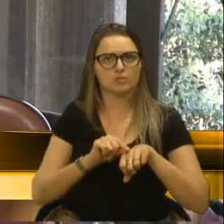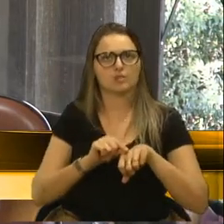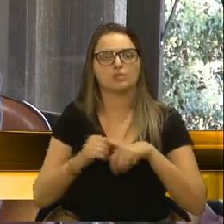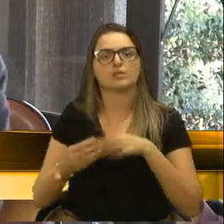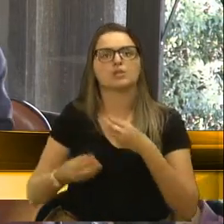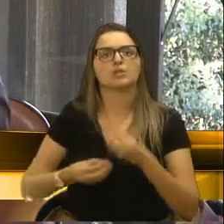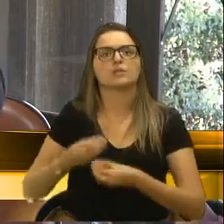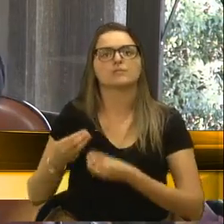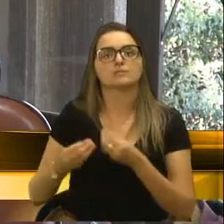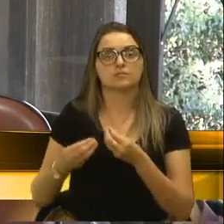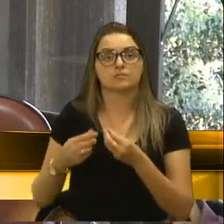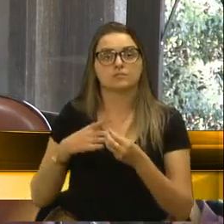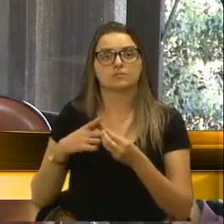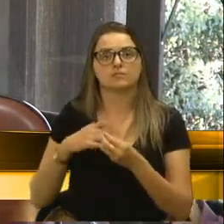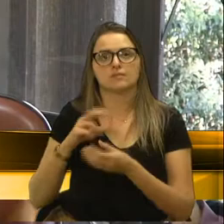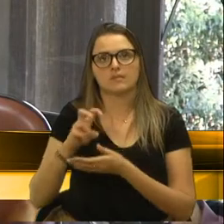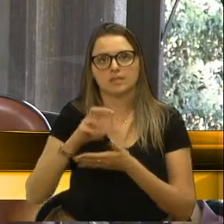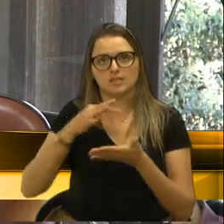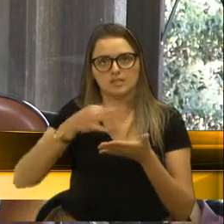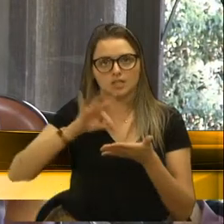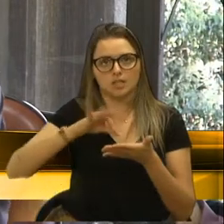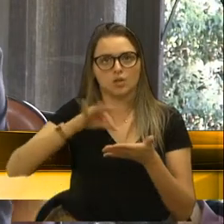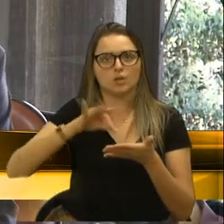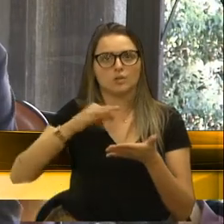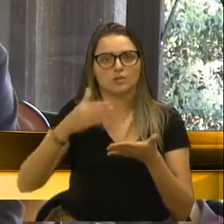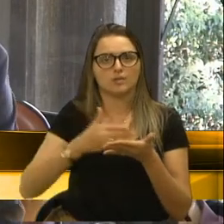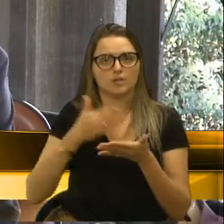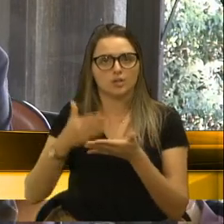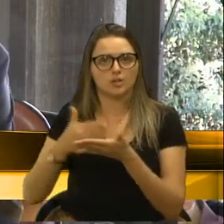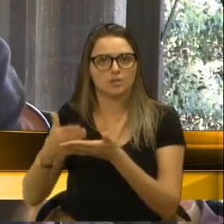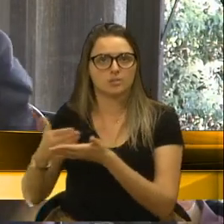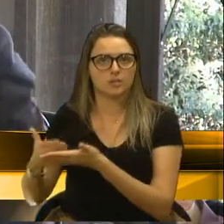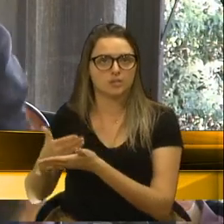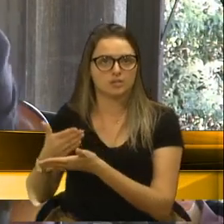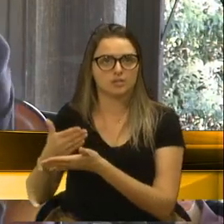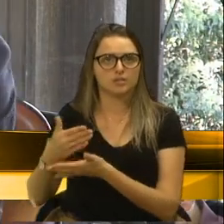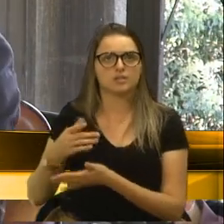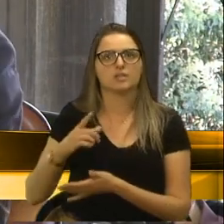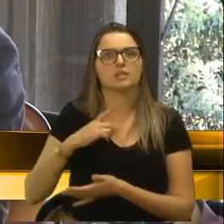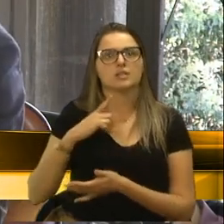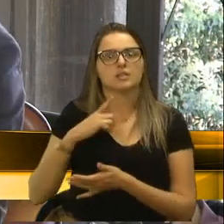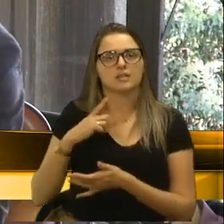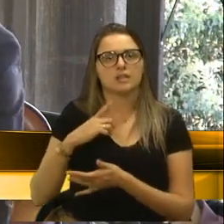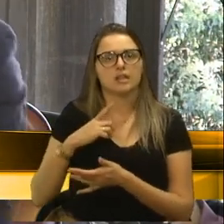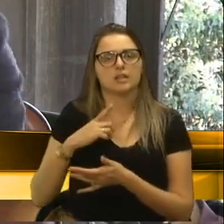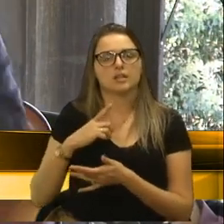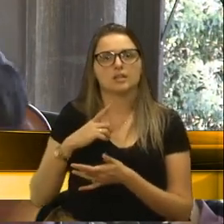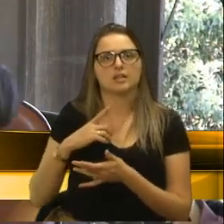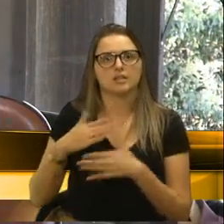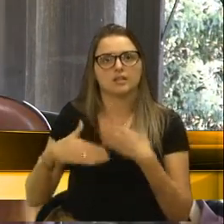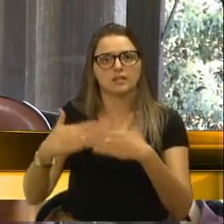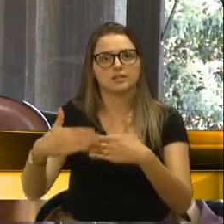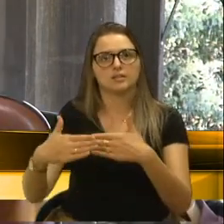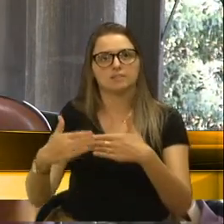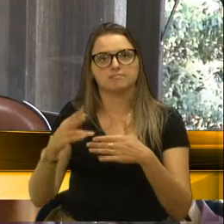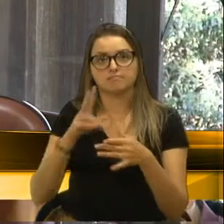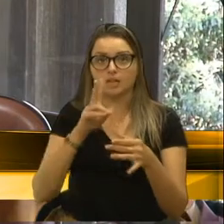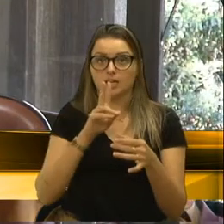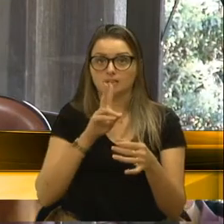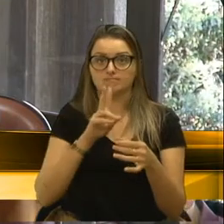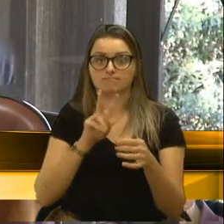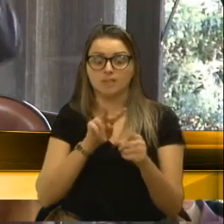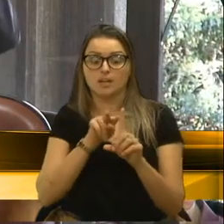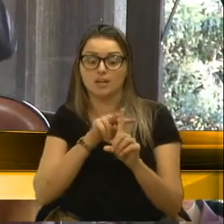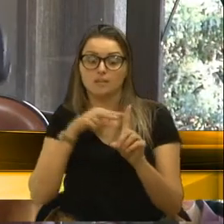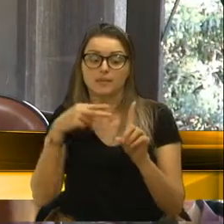5 páginas, endereçado ao Ministério Público Federal. Então, nessa perspectiva, eu diria que esse projeto de lei